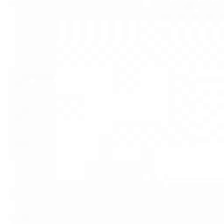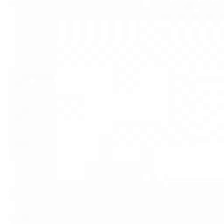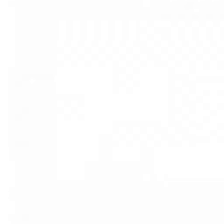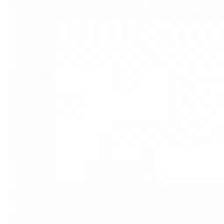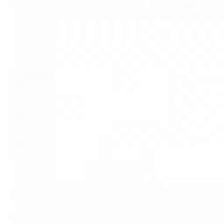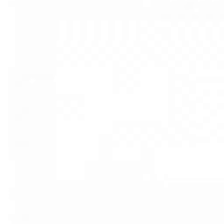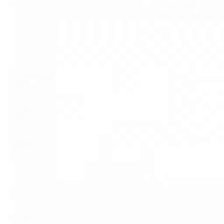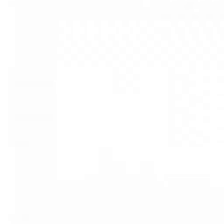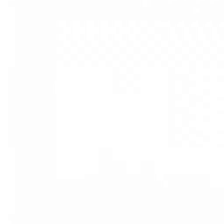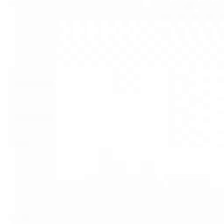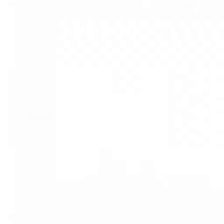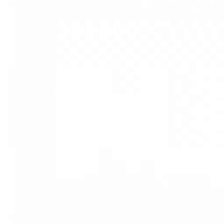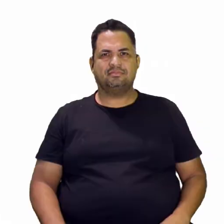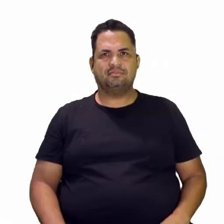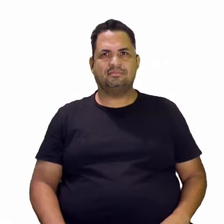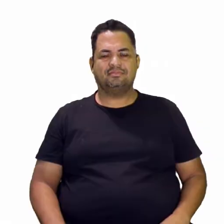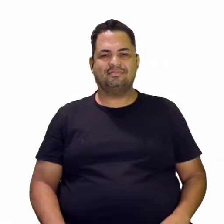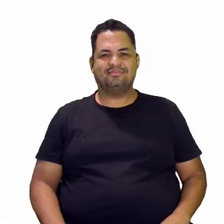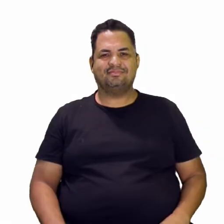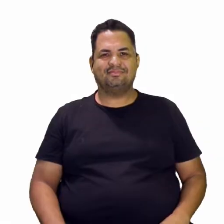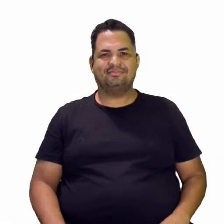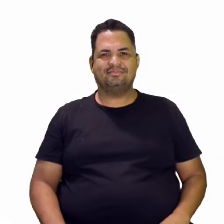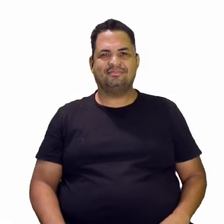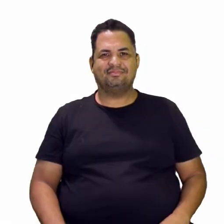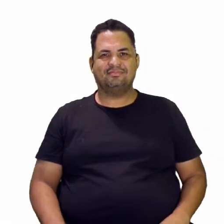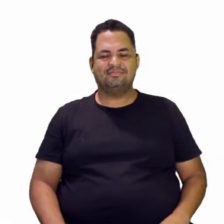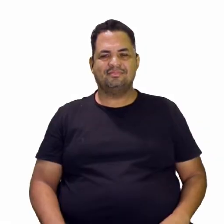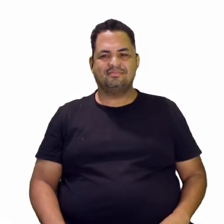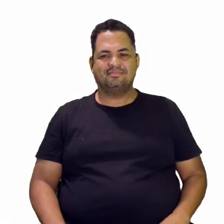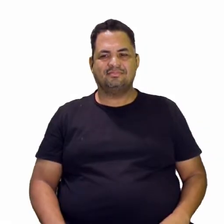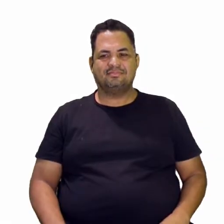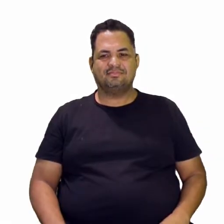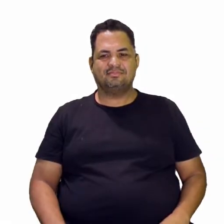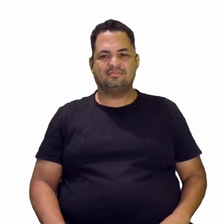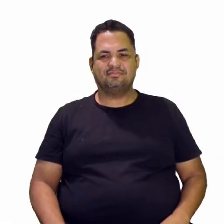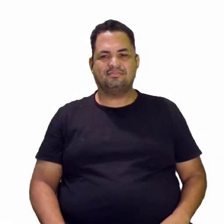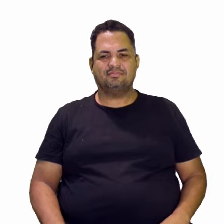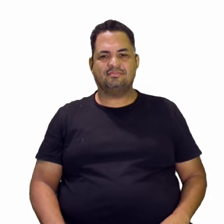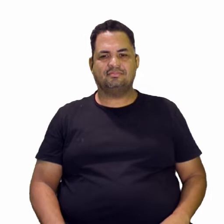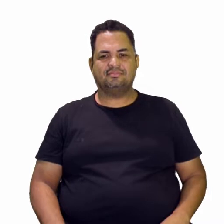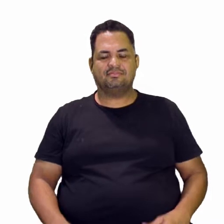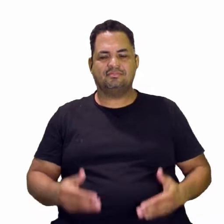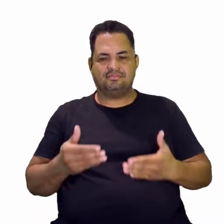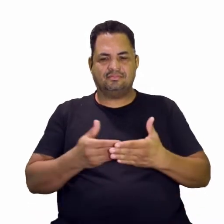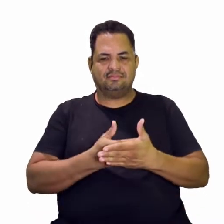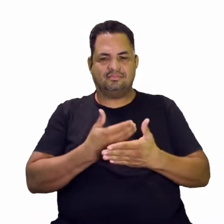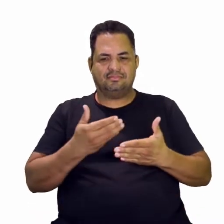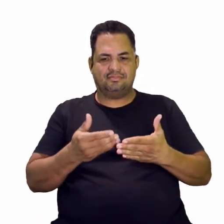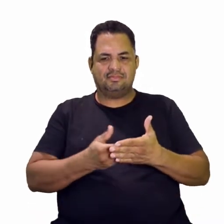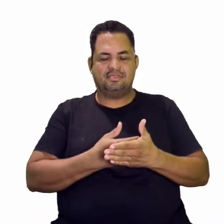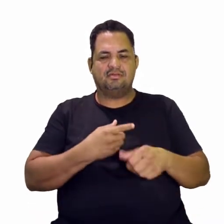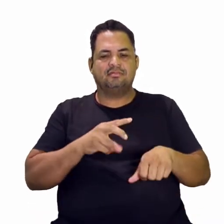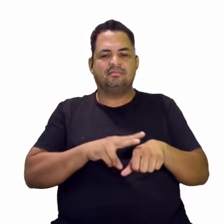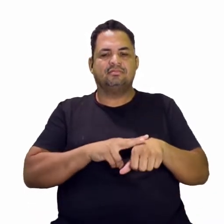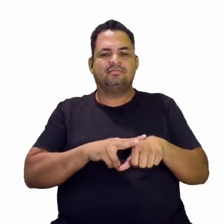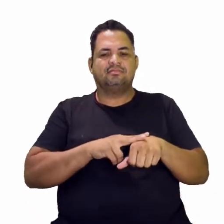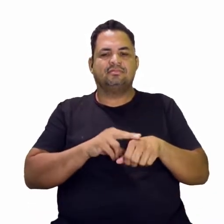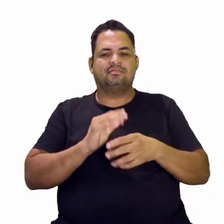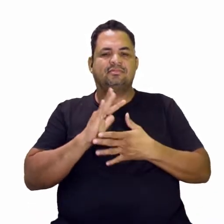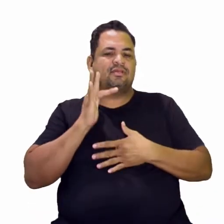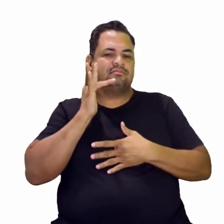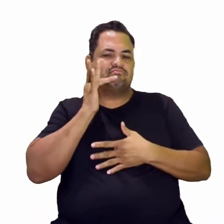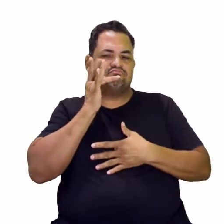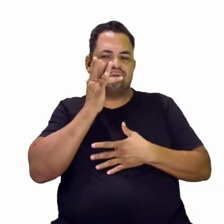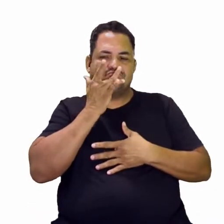e farinha, tudo de bom. Então vamos lá, galera. Esses abacates é uma fruta